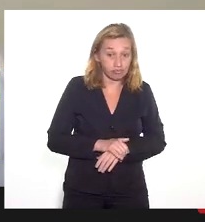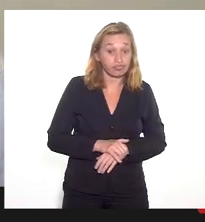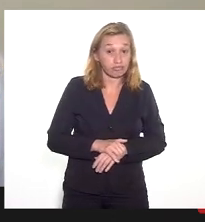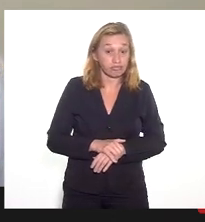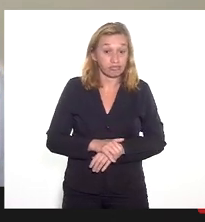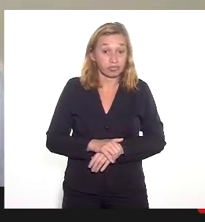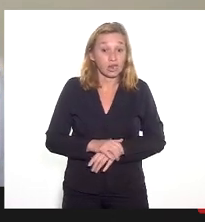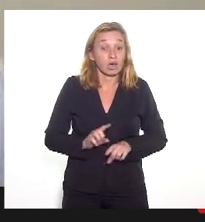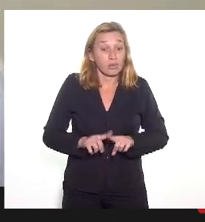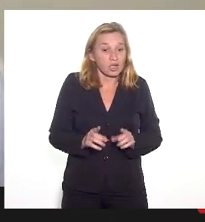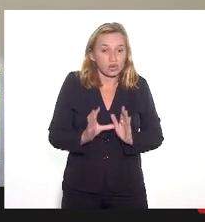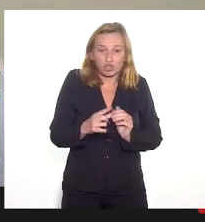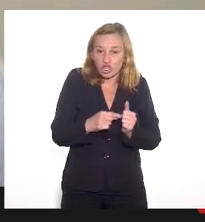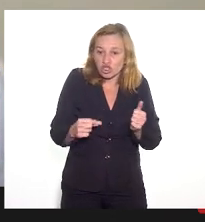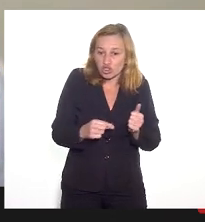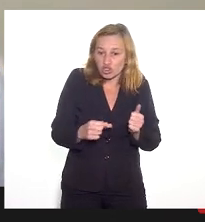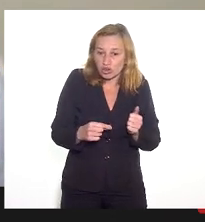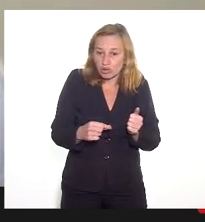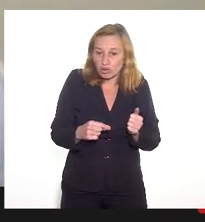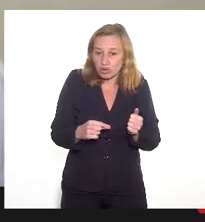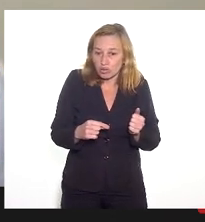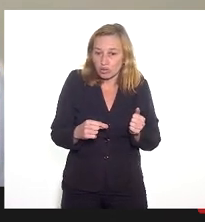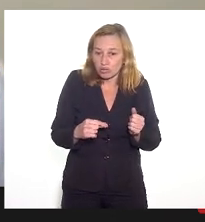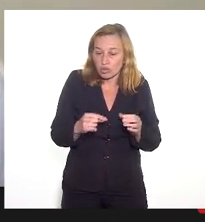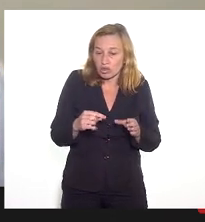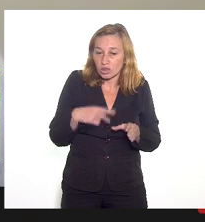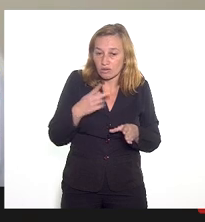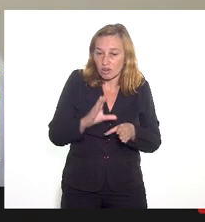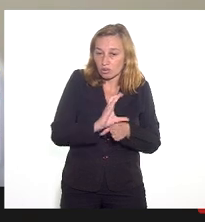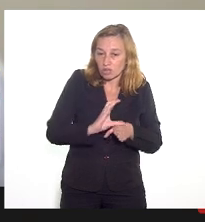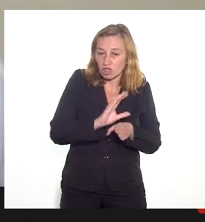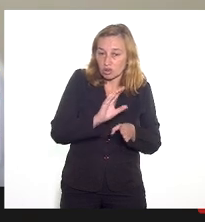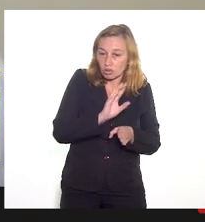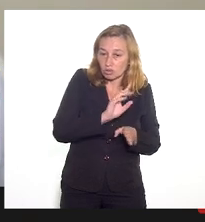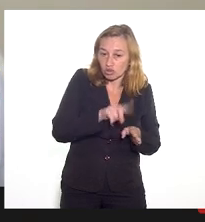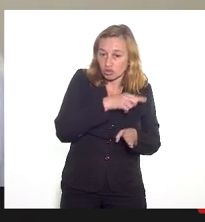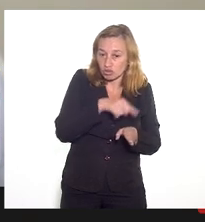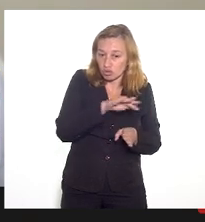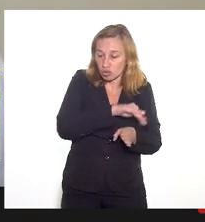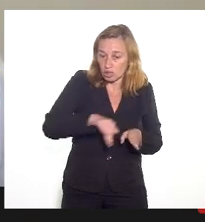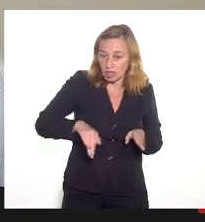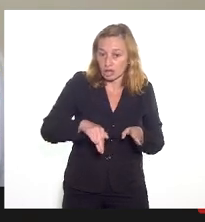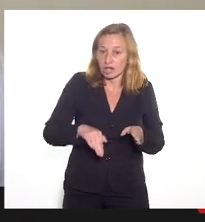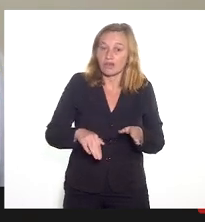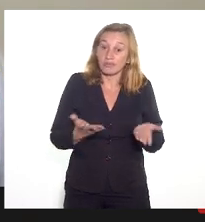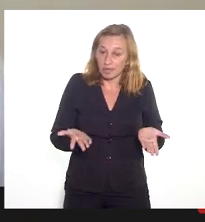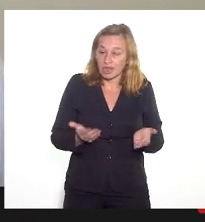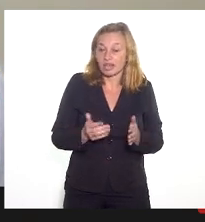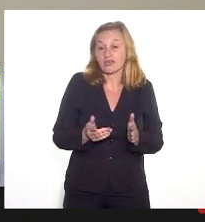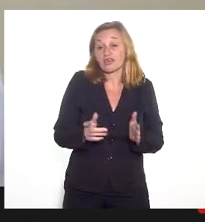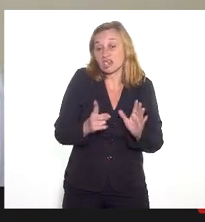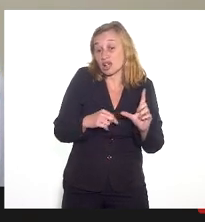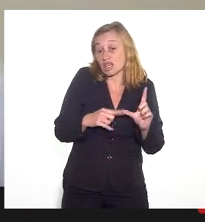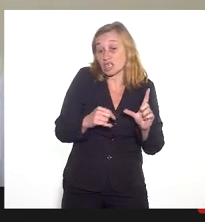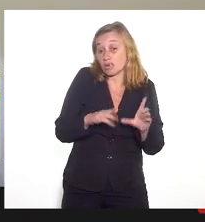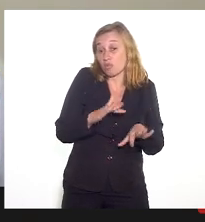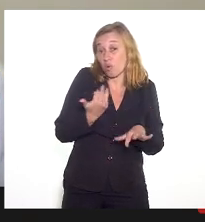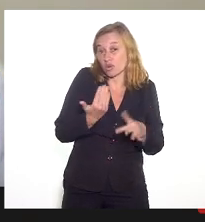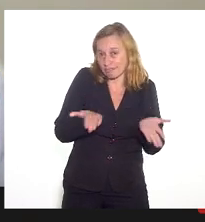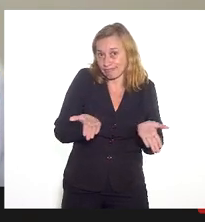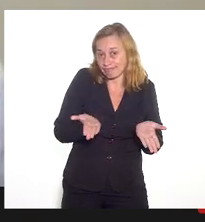vigor, mas os artigos que tratavam da composição do Conselho foram todos vetados, portanto, a lei vira letra morta na legislação